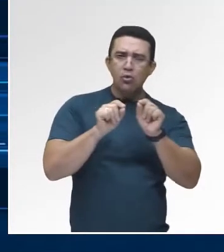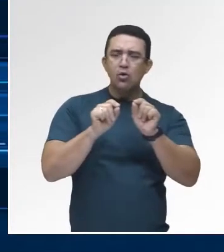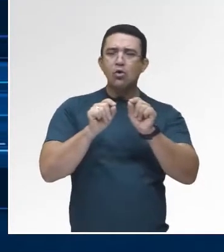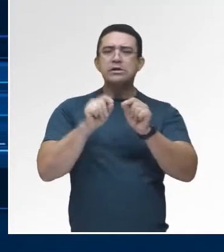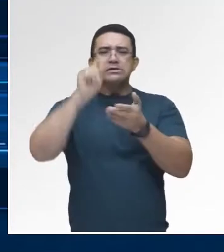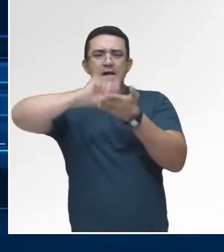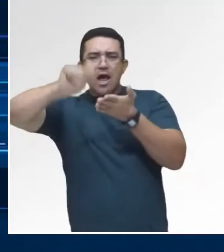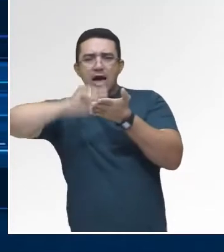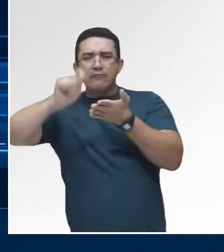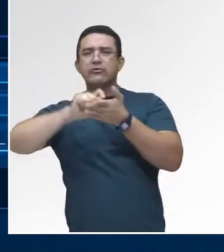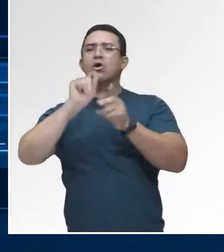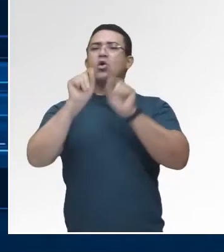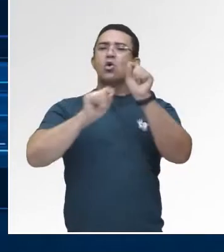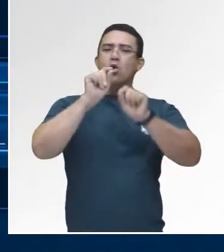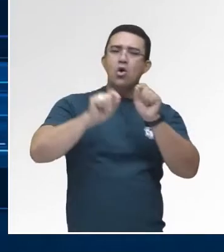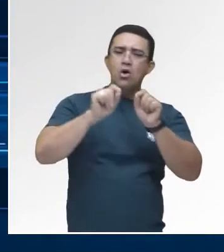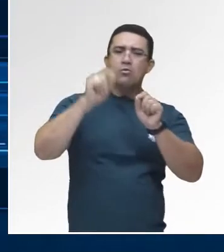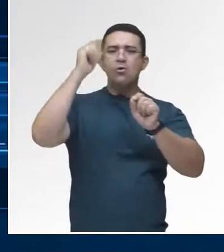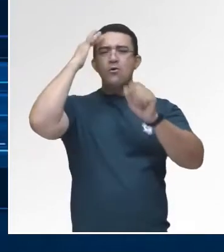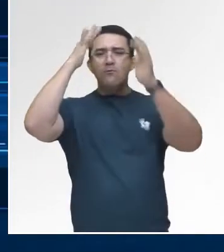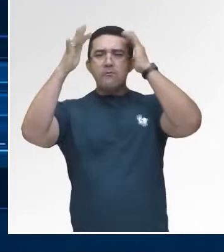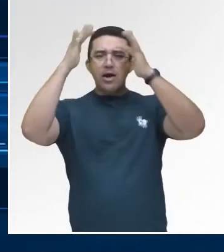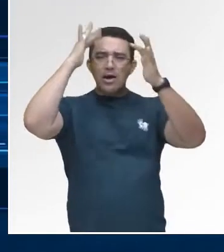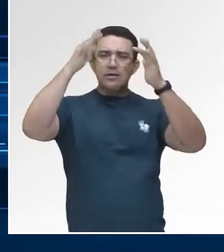homem. Então, para nós